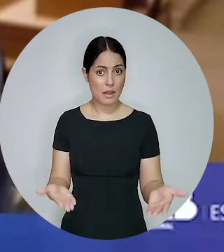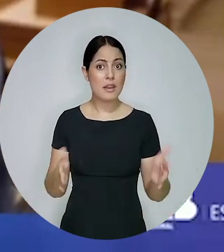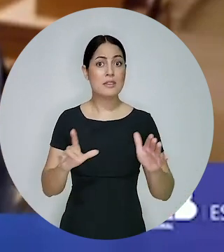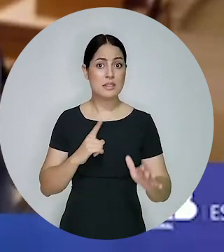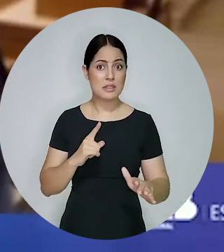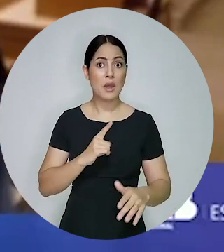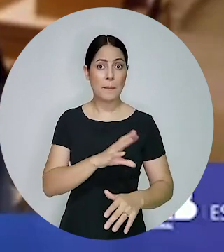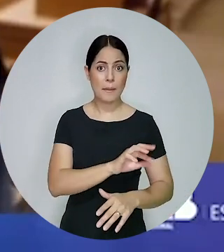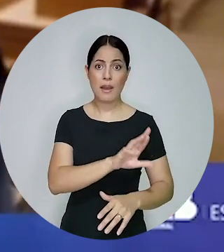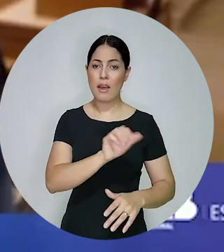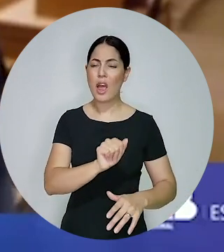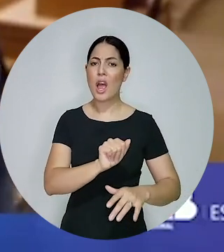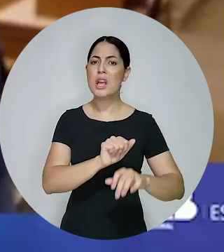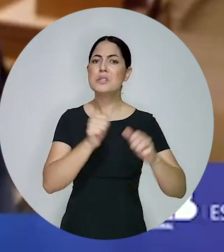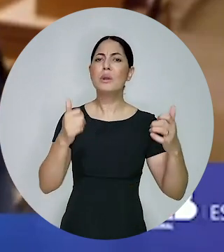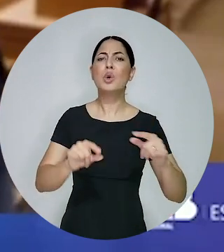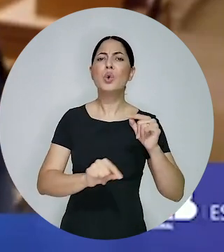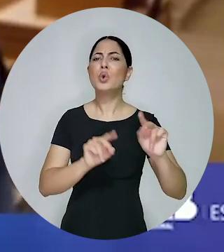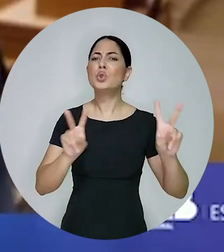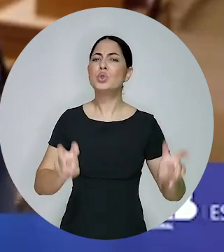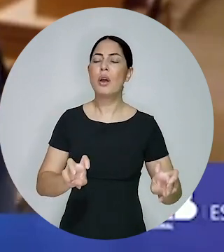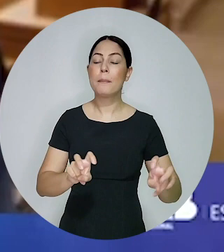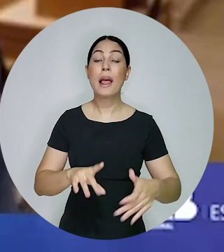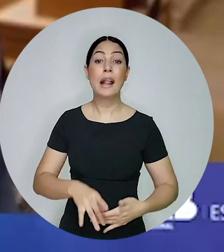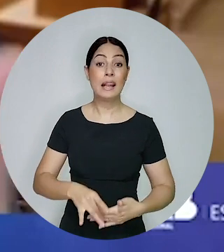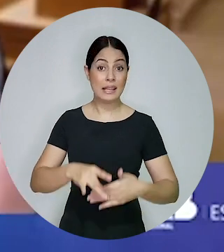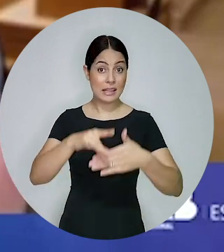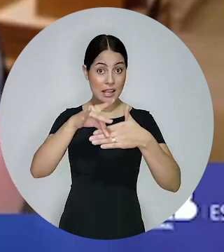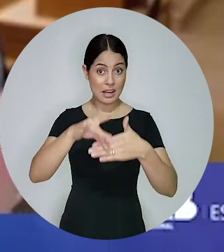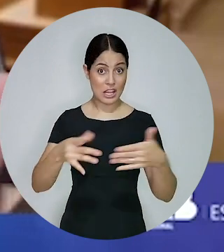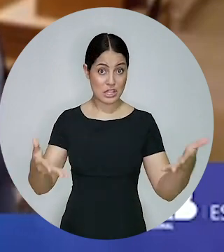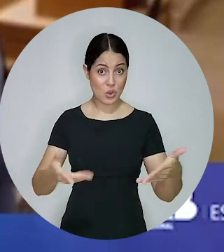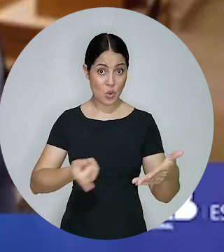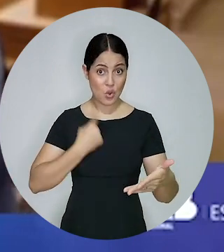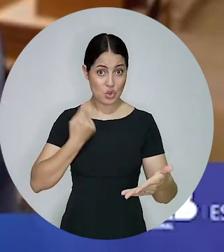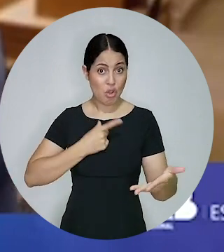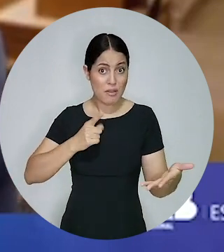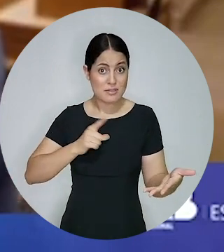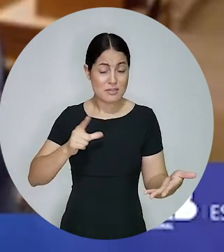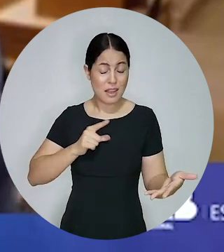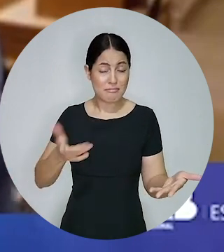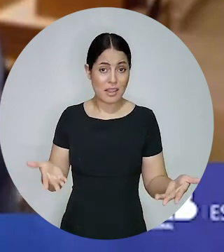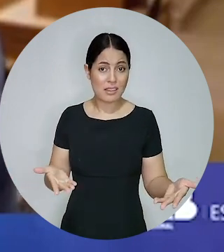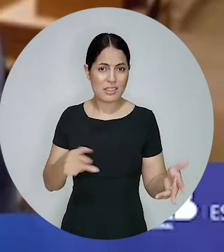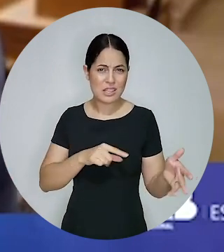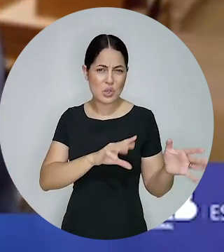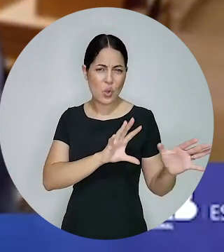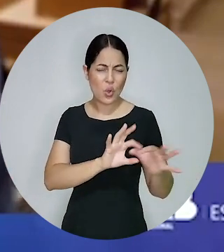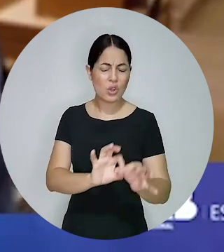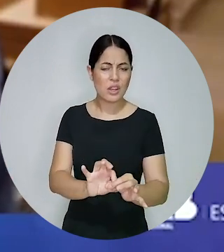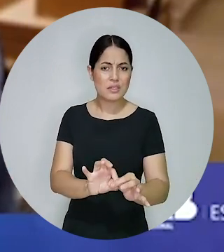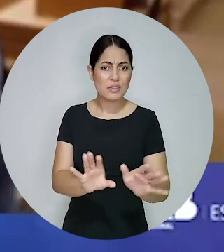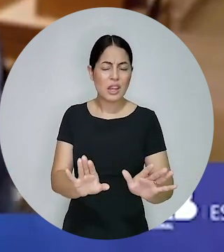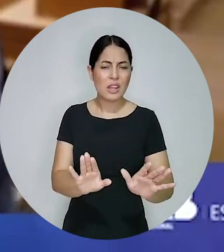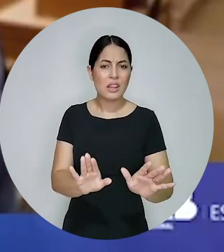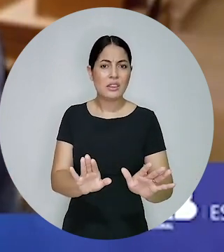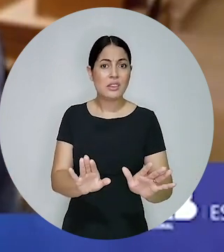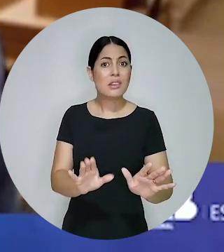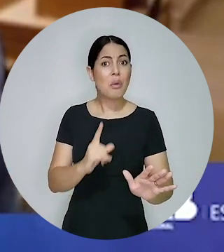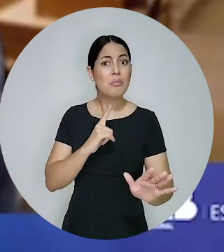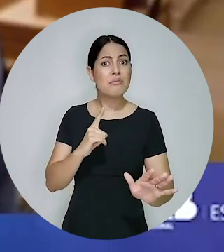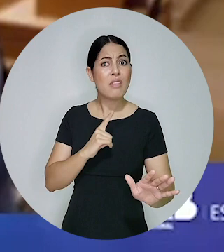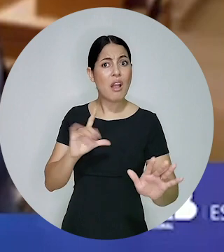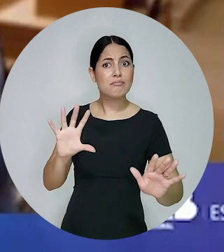amigo Bruno Barato, que é a questão de um desafio de liderança que nós temos hoje. Né? Então, é